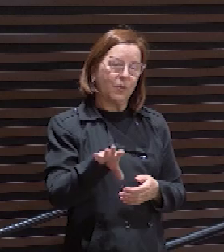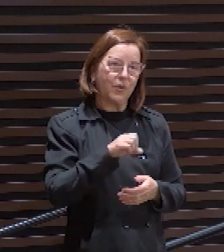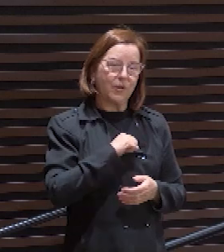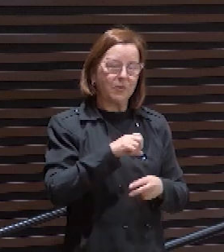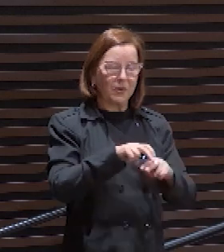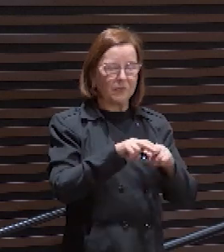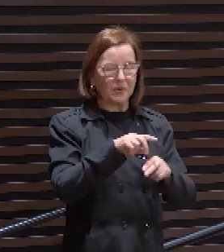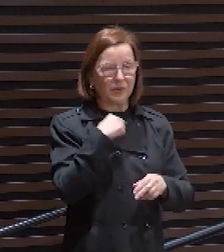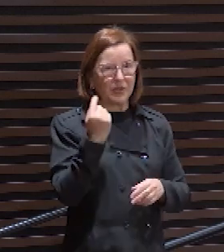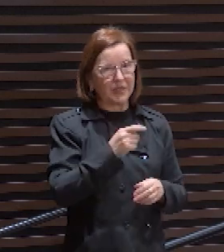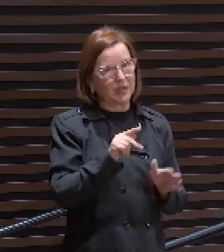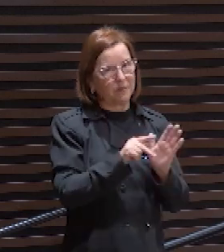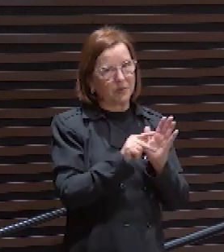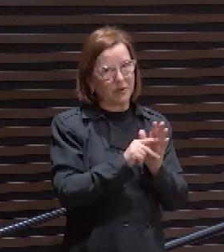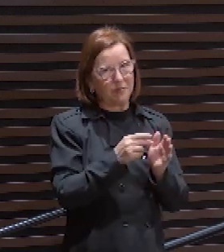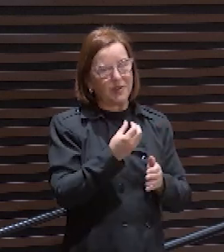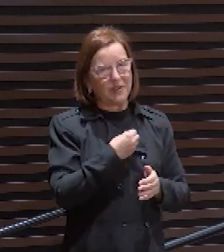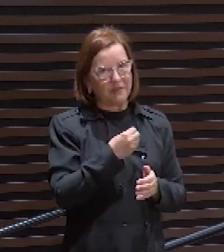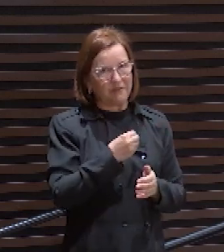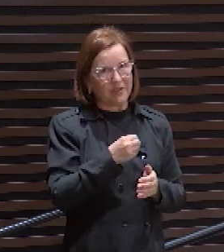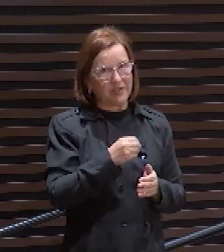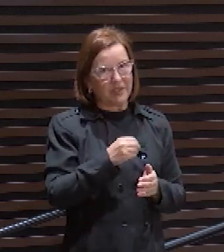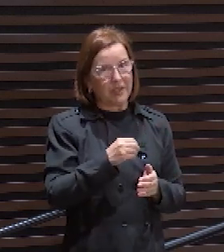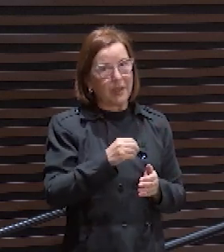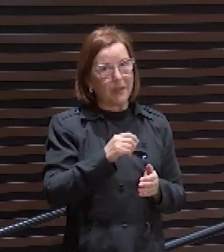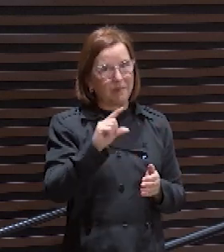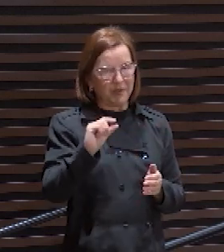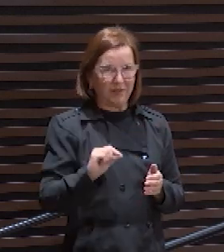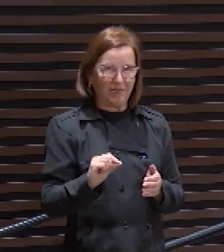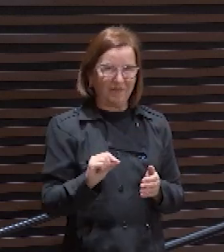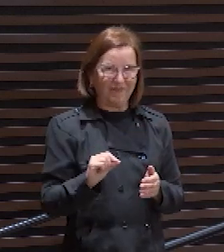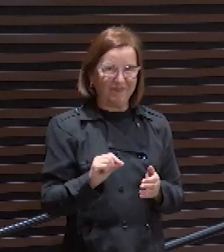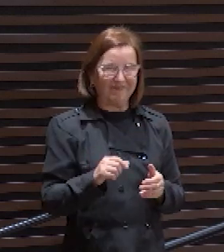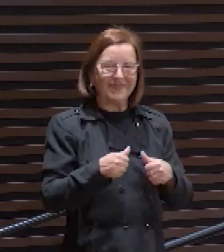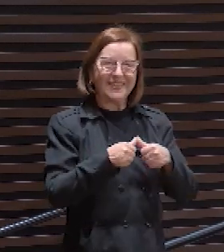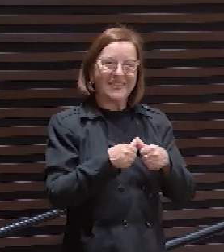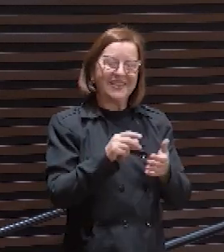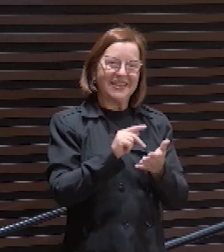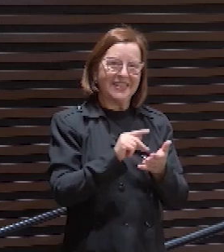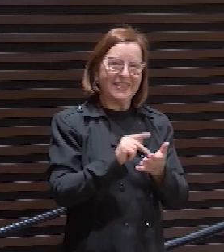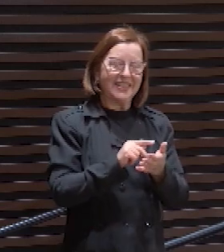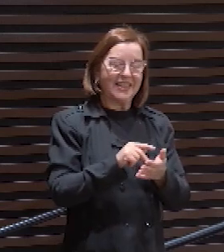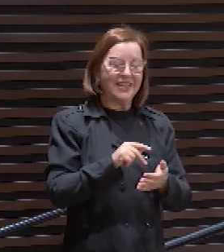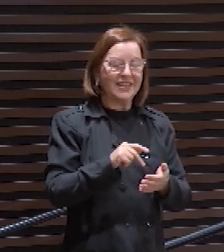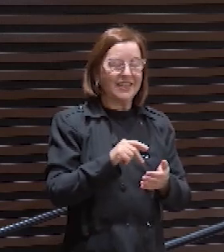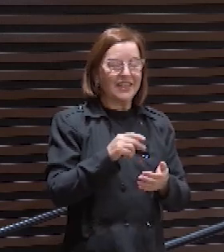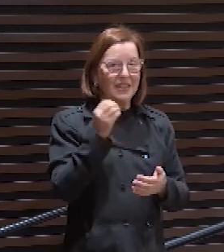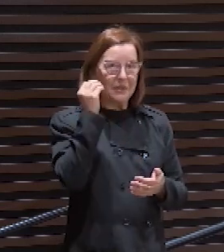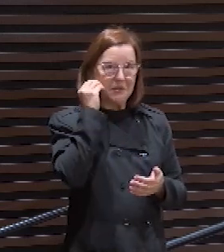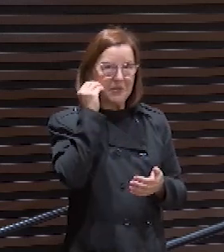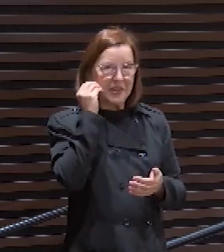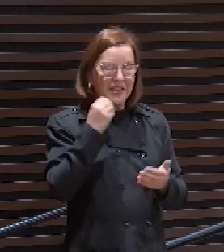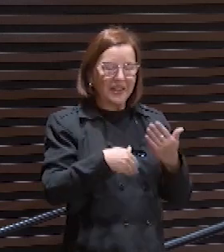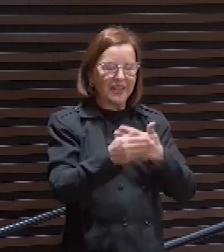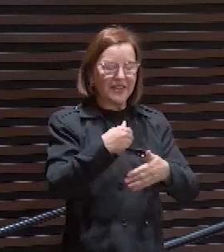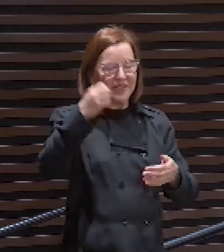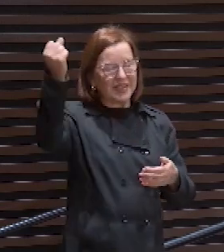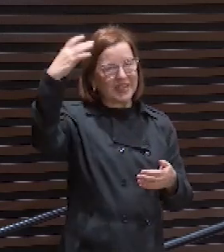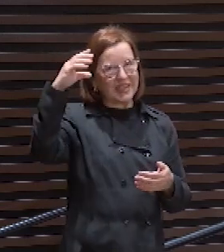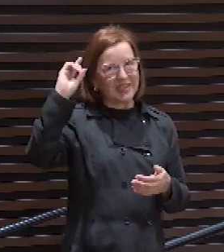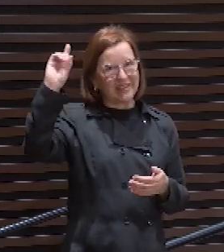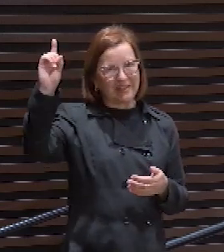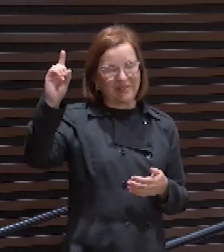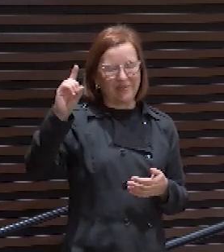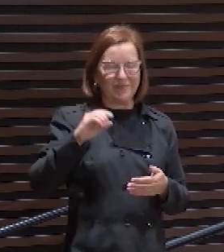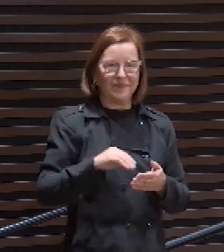ser vivenciada e experimentada por meio da graça de Deus, que, como ensina Tito 2:11, dos 11 a 14, é